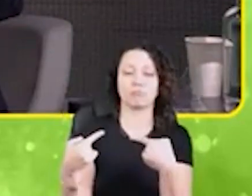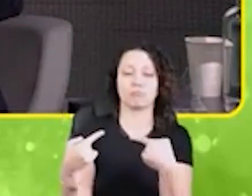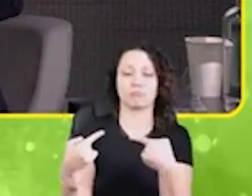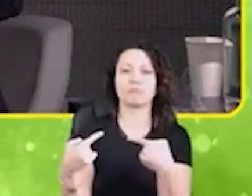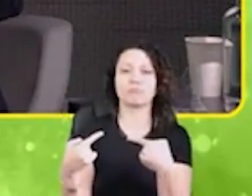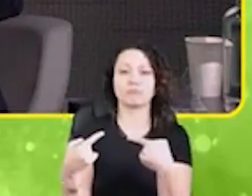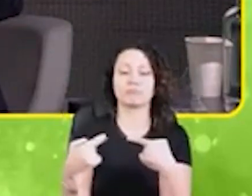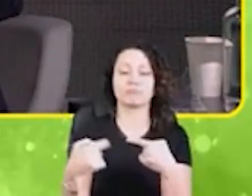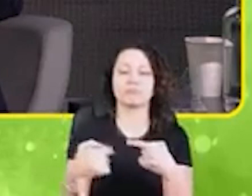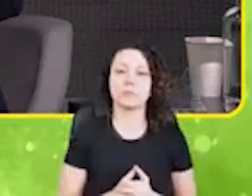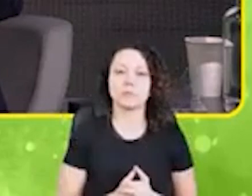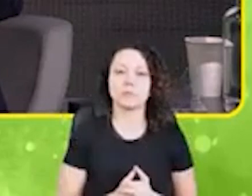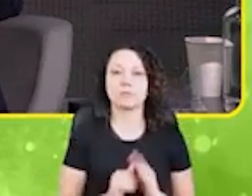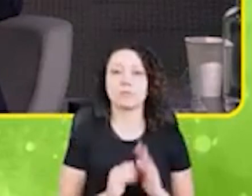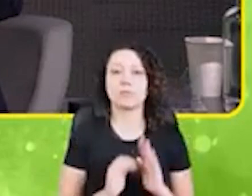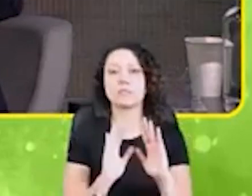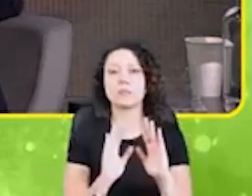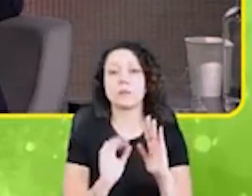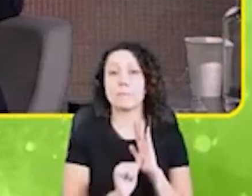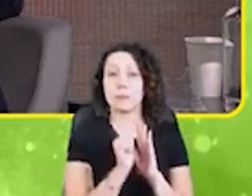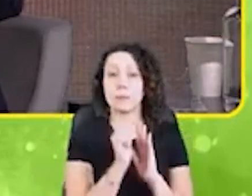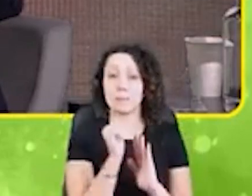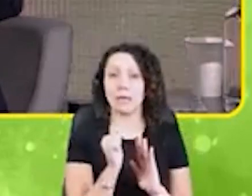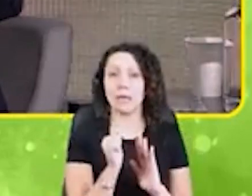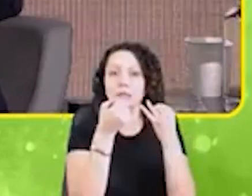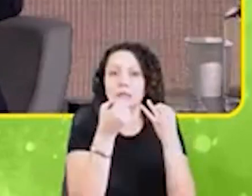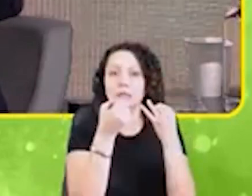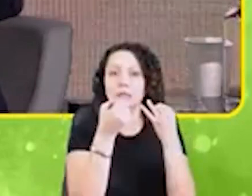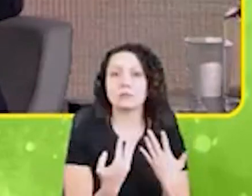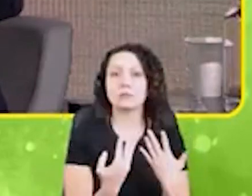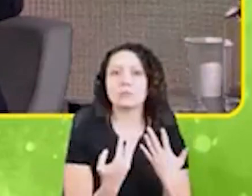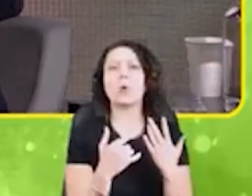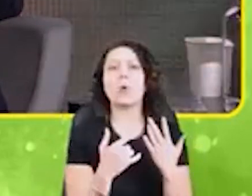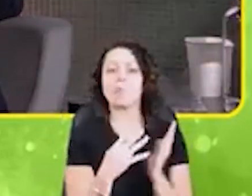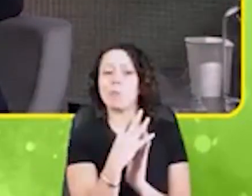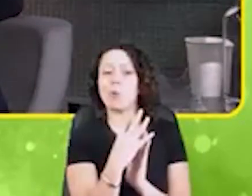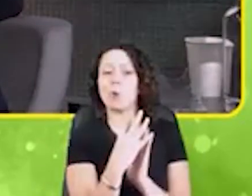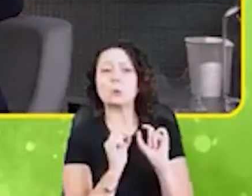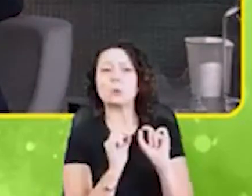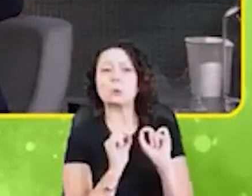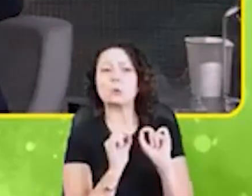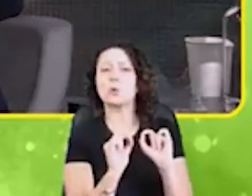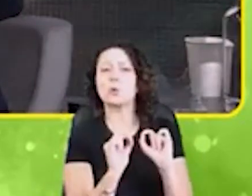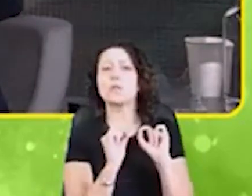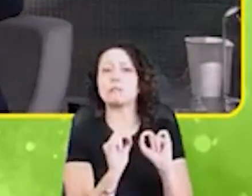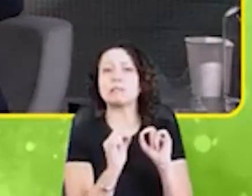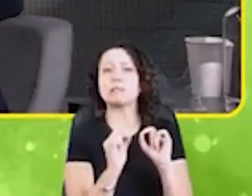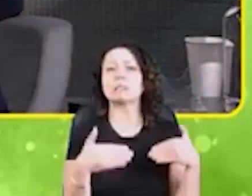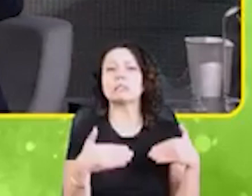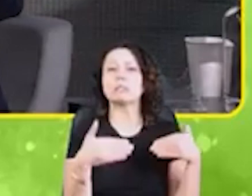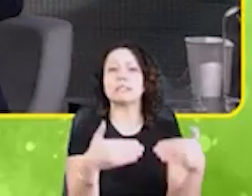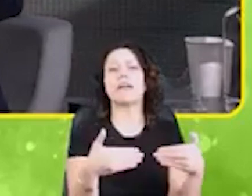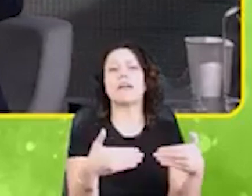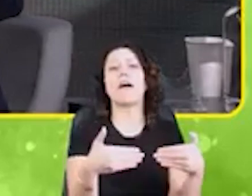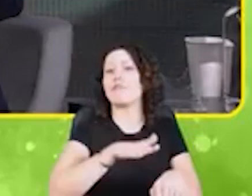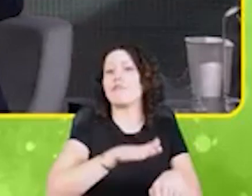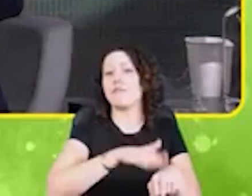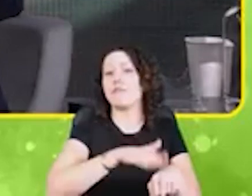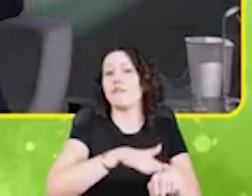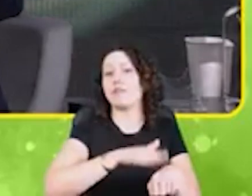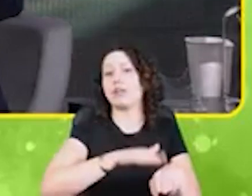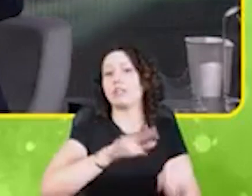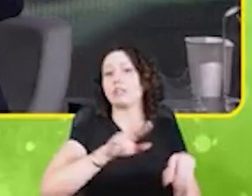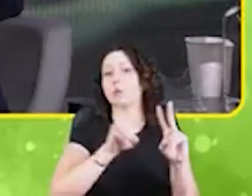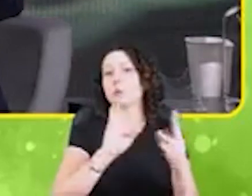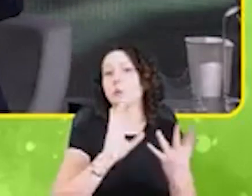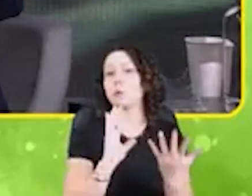que é isso sobre as ações do ministério sobre mudança do clima ocasião em que